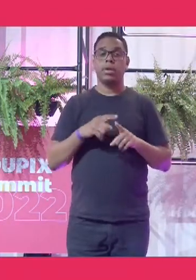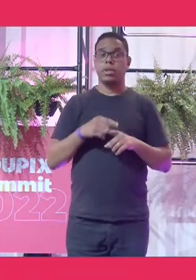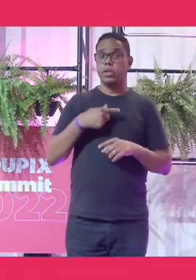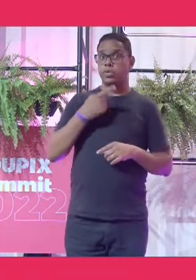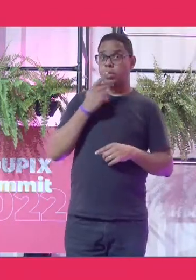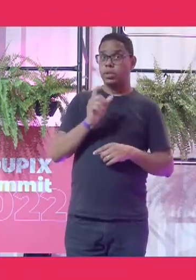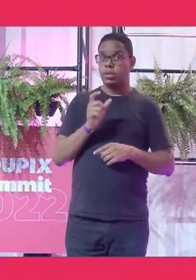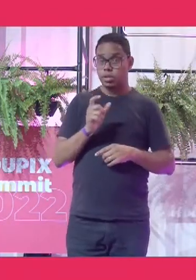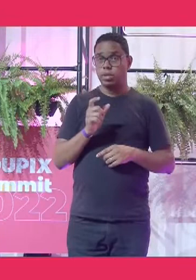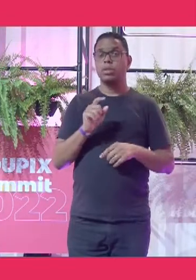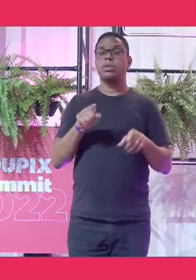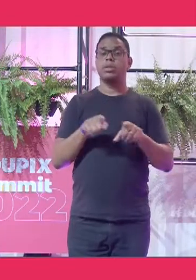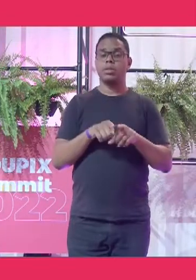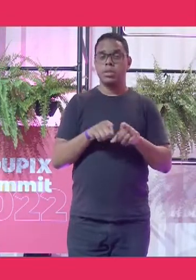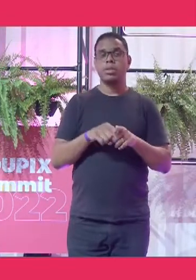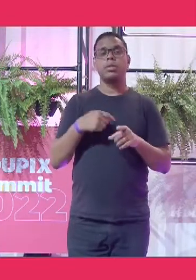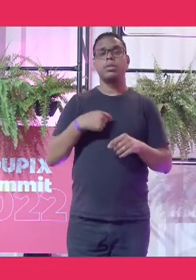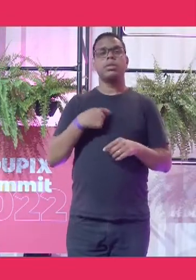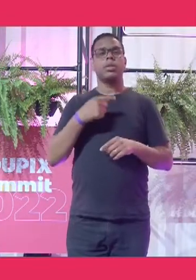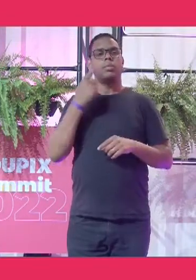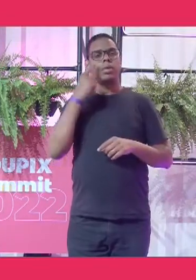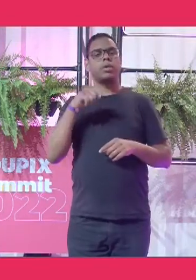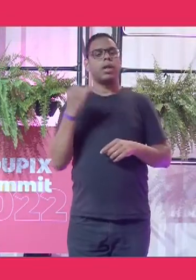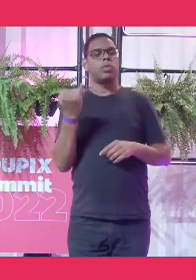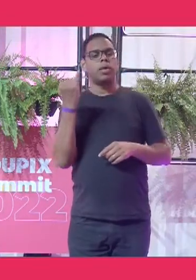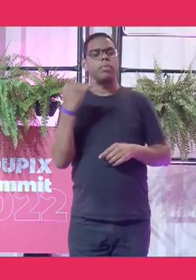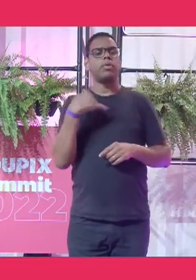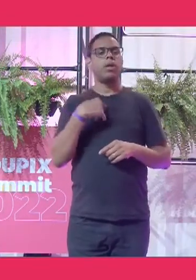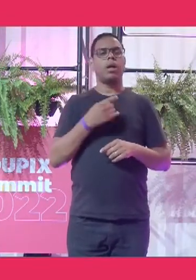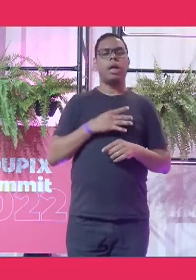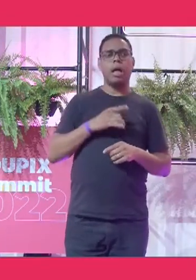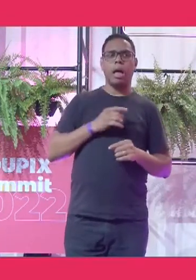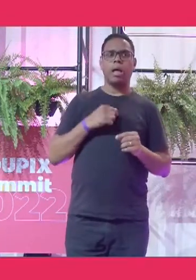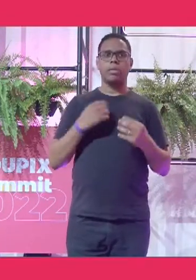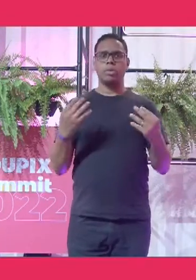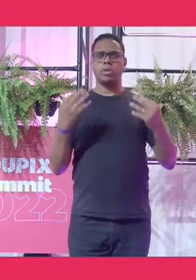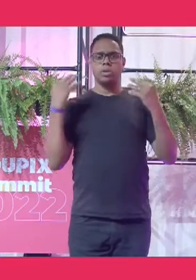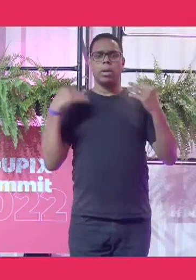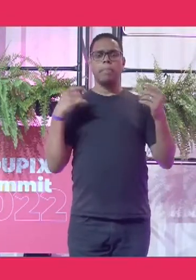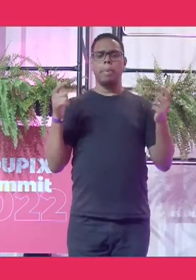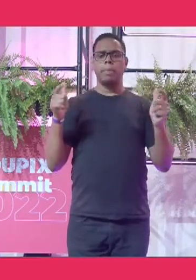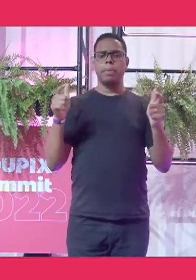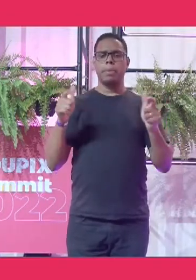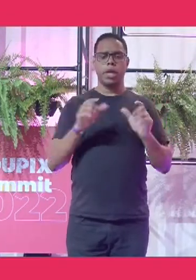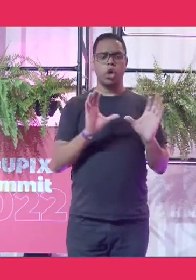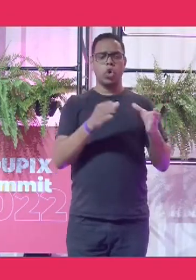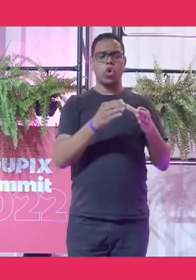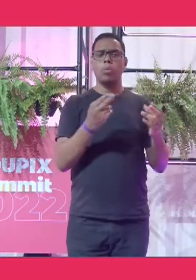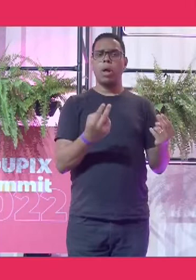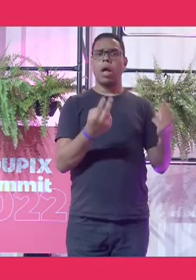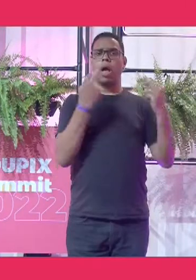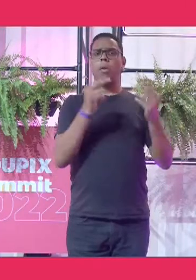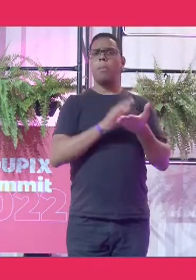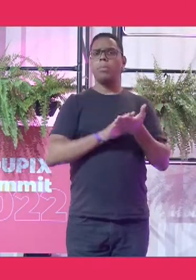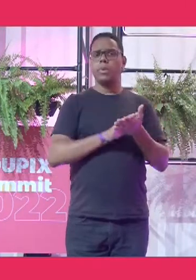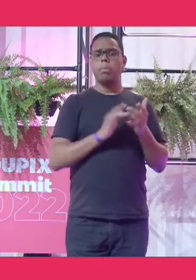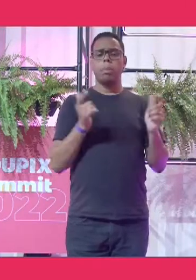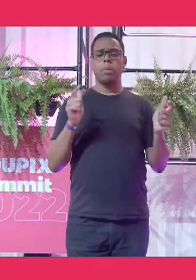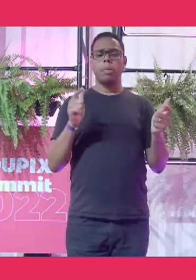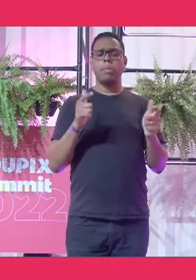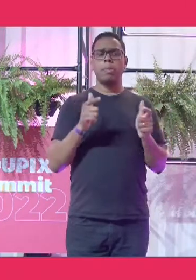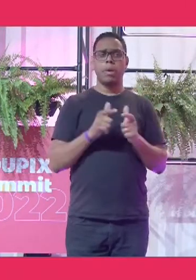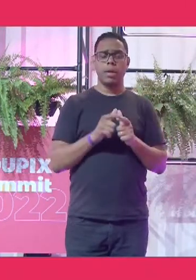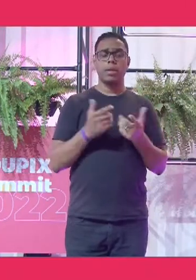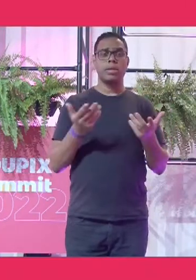palavra, hein? É lidar com medo de não ser mais relevante. E, às vezes, a gente não é mais para um grupo. E, às vezes, você volta a ser.